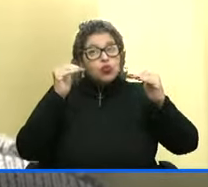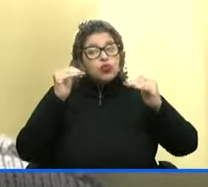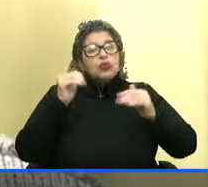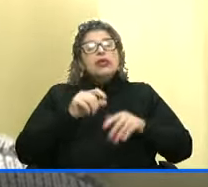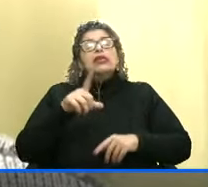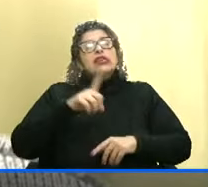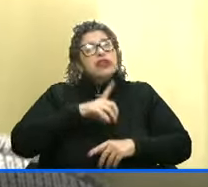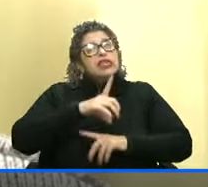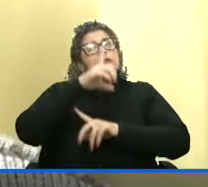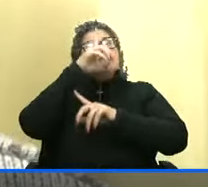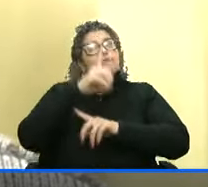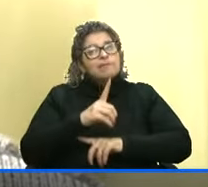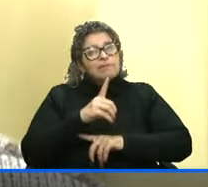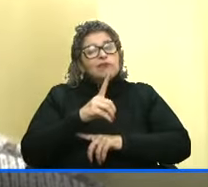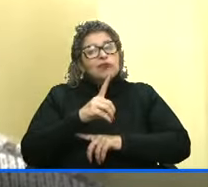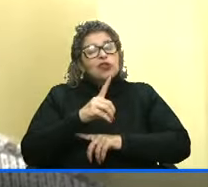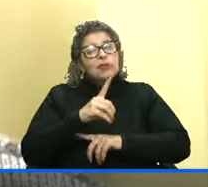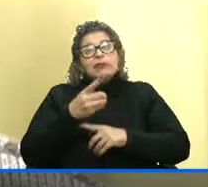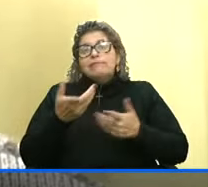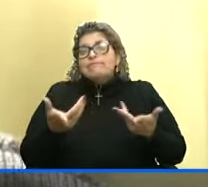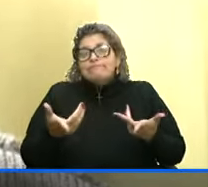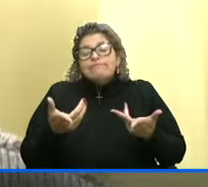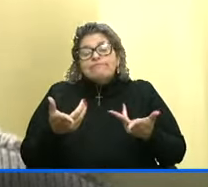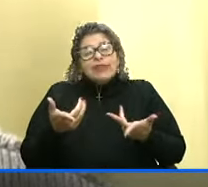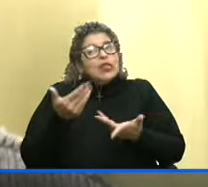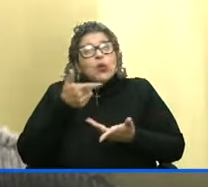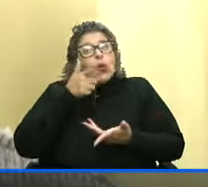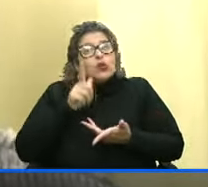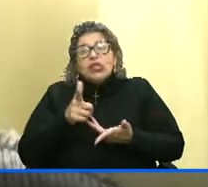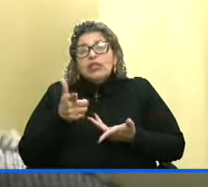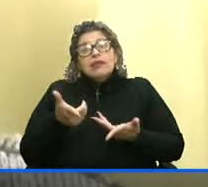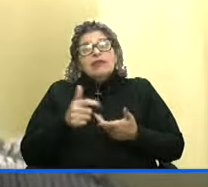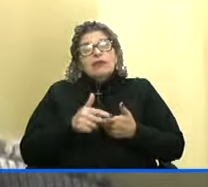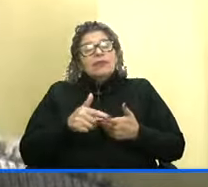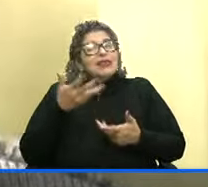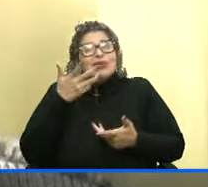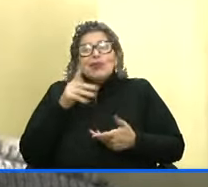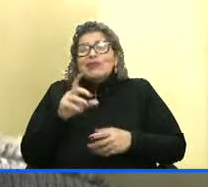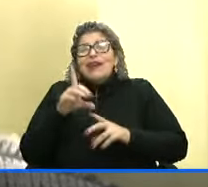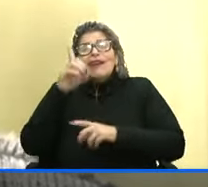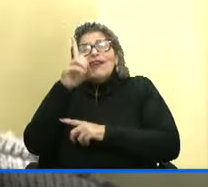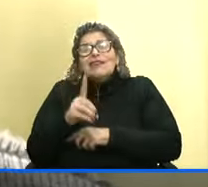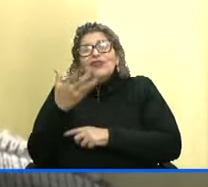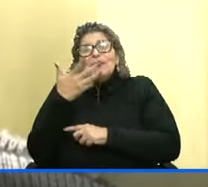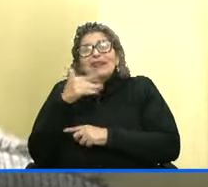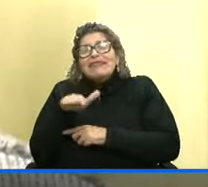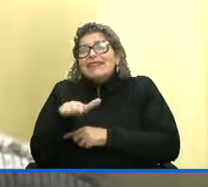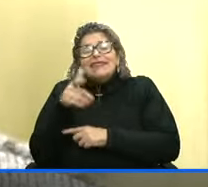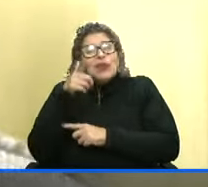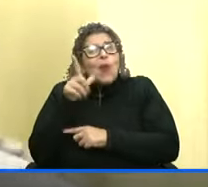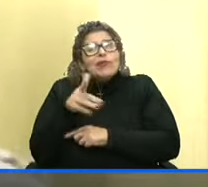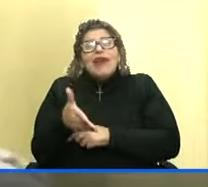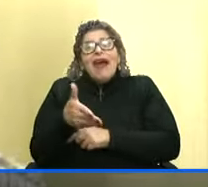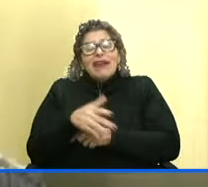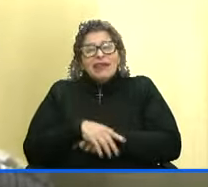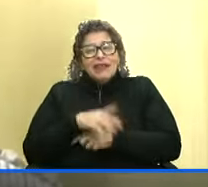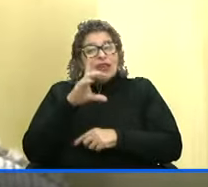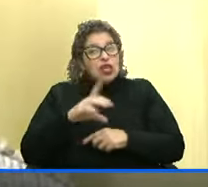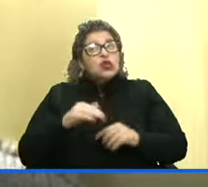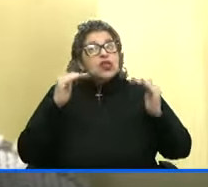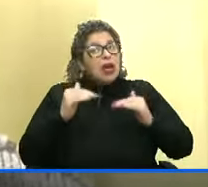tiveram seu direito cerceado. Então, vocês imaginem, se a gente não consegue garantir para as crianças pequenas. A gente tira o direito